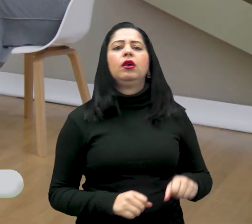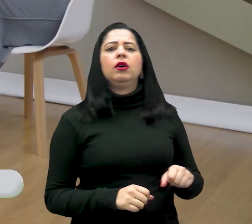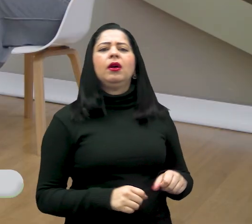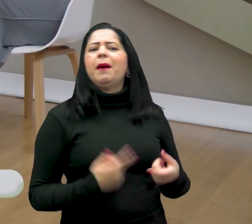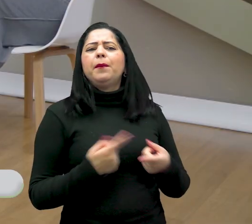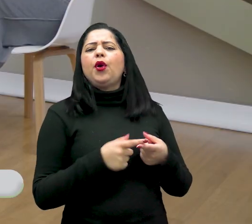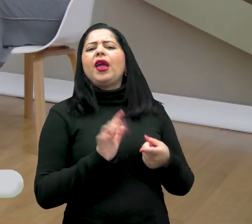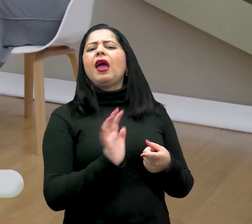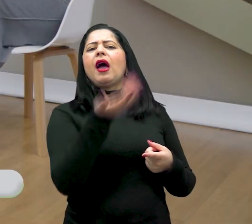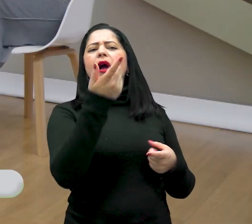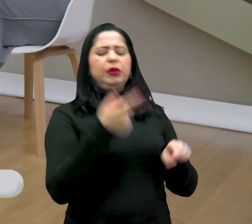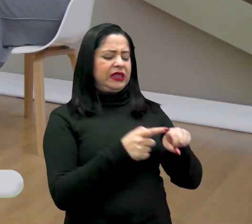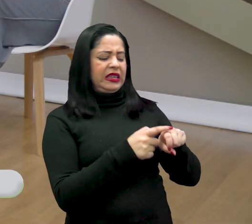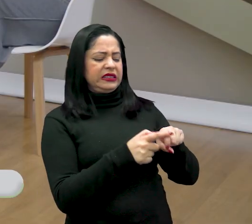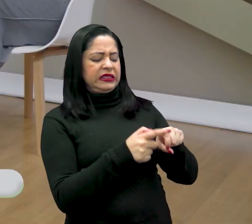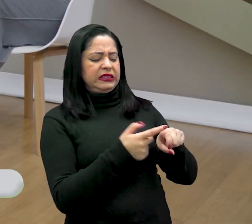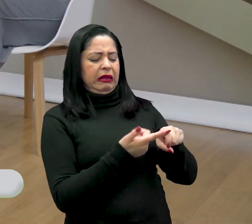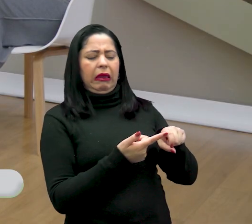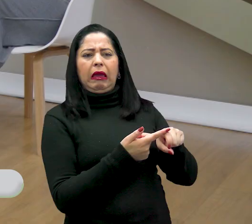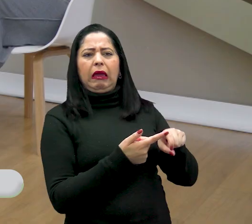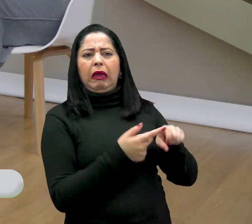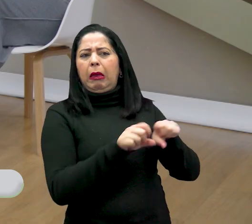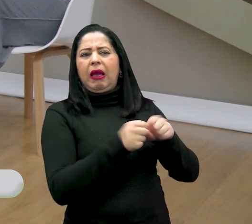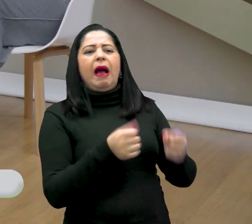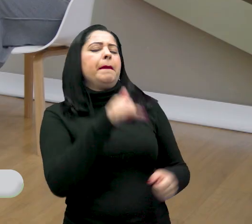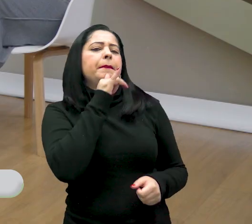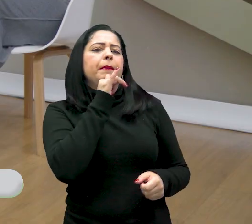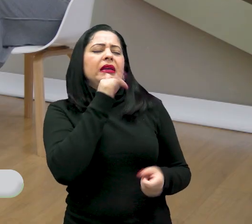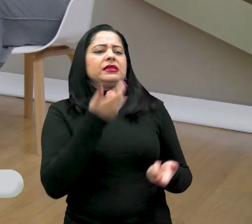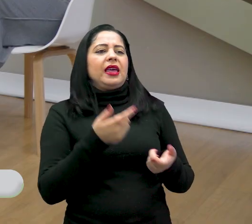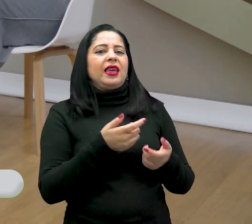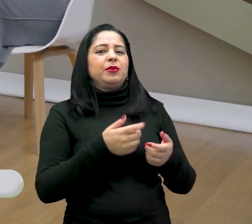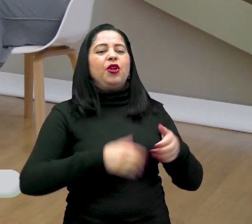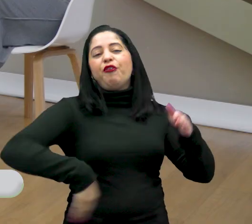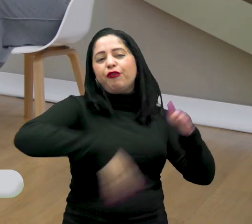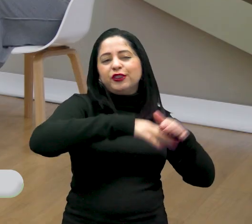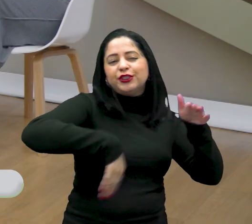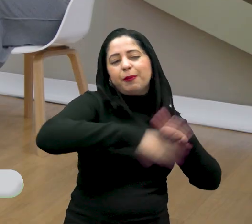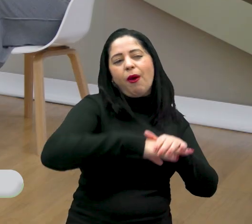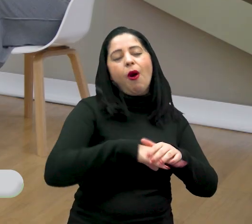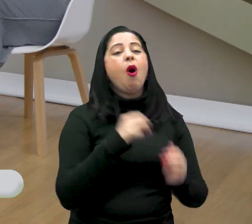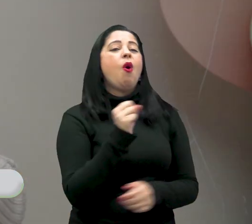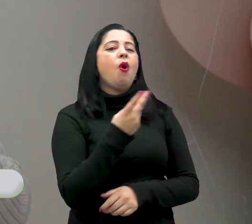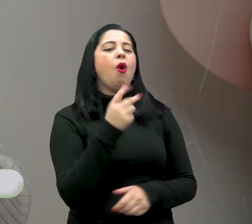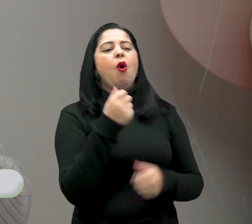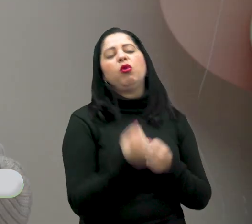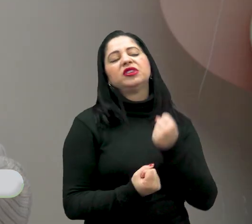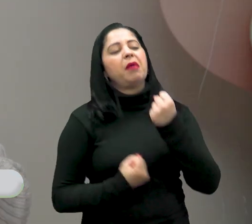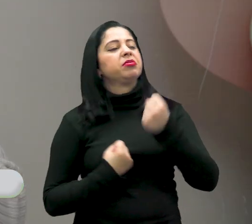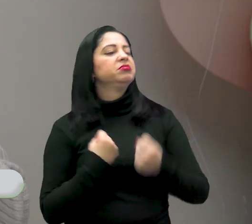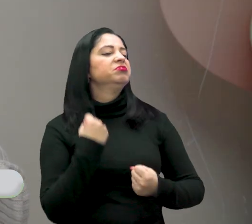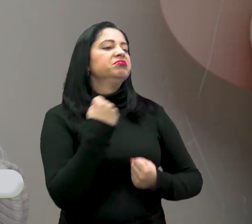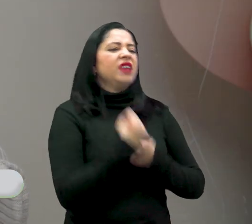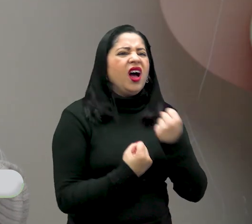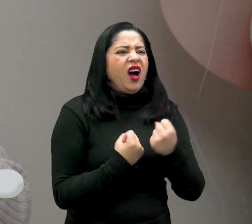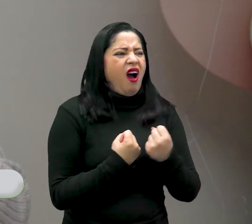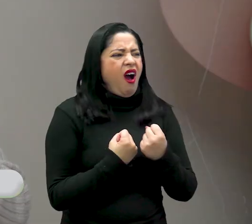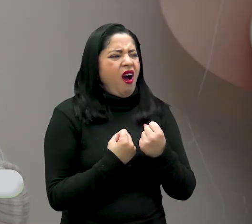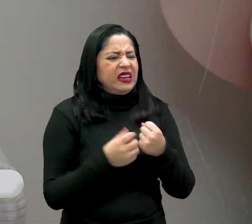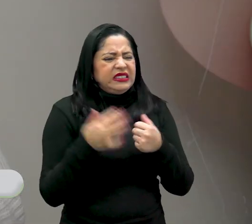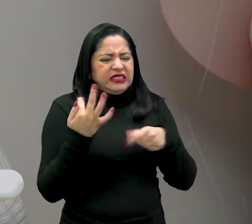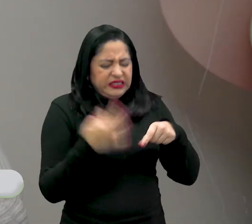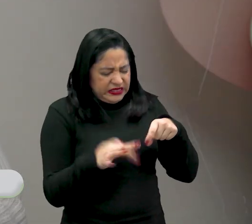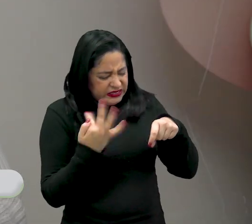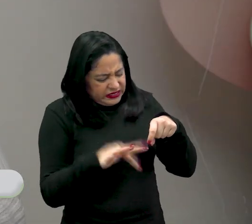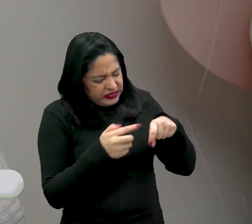maneira? Porque muitas pessoas relatam, né? Sei lá, tava jogando um futebol, tava na academia, eu tava só caminhando, de repente a dorzinha